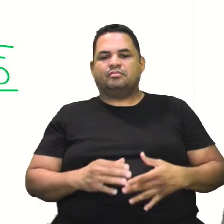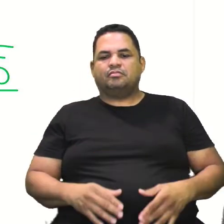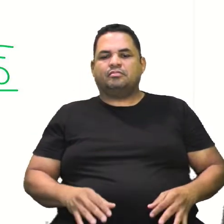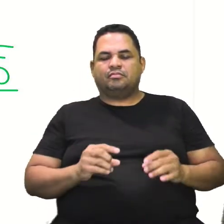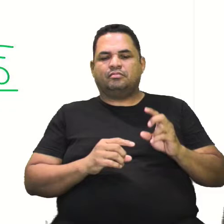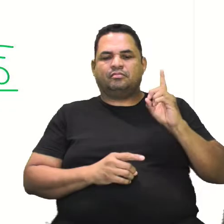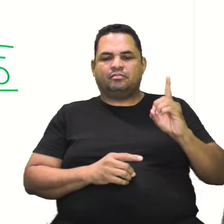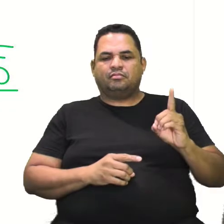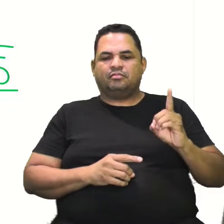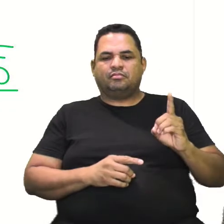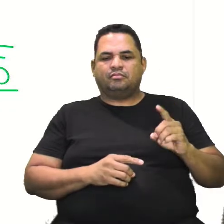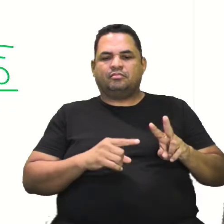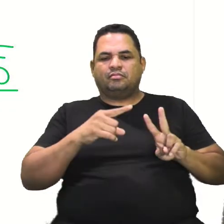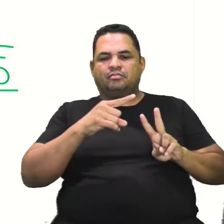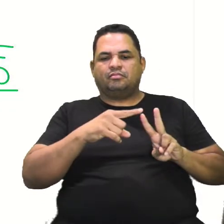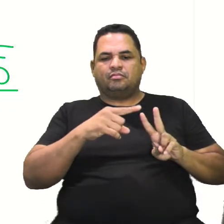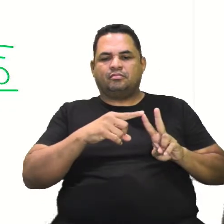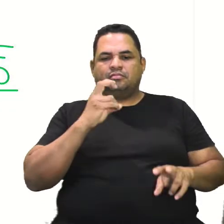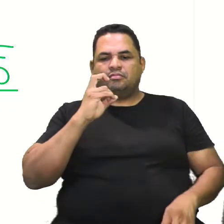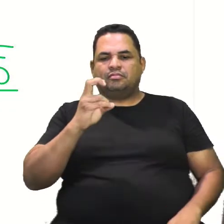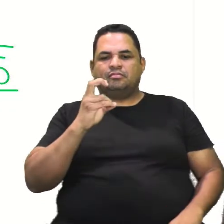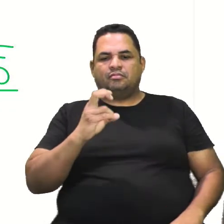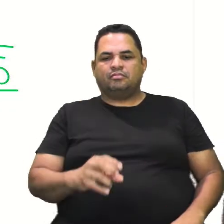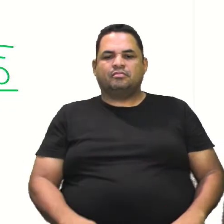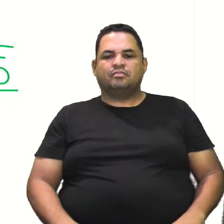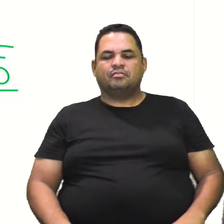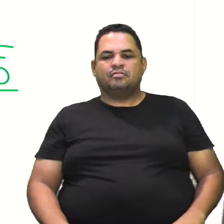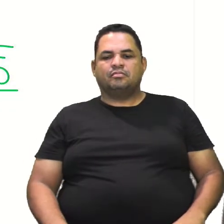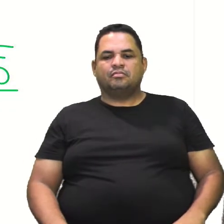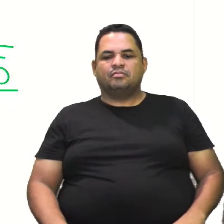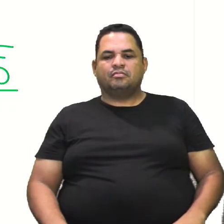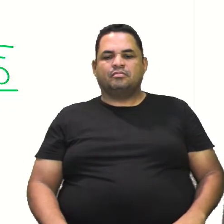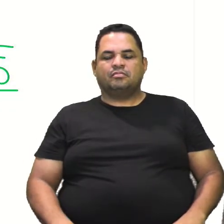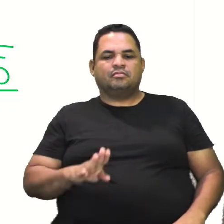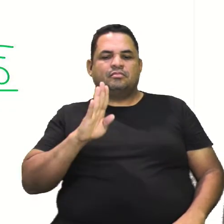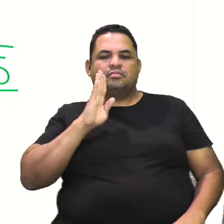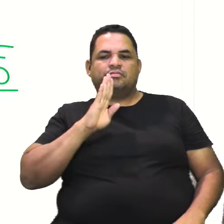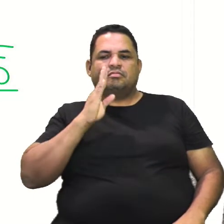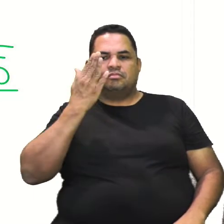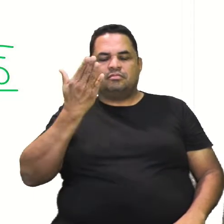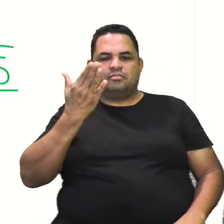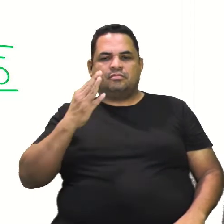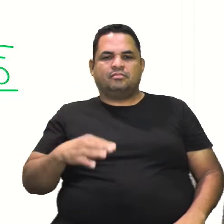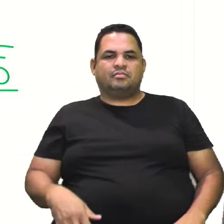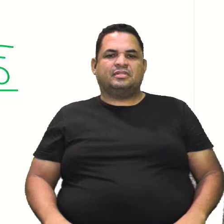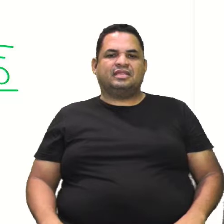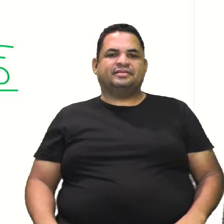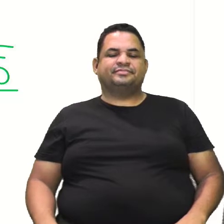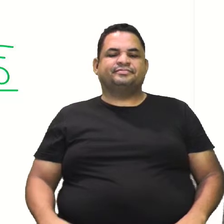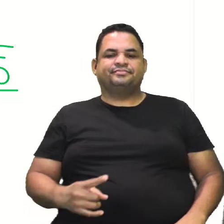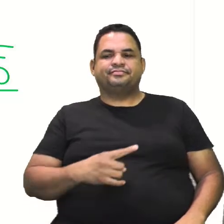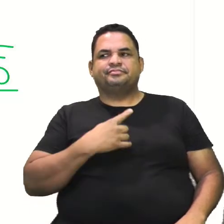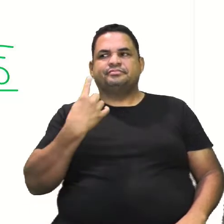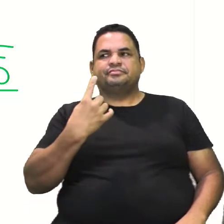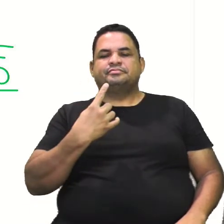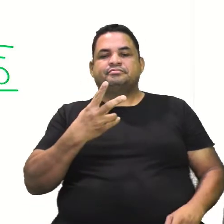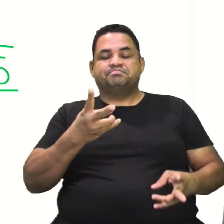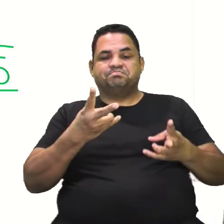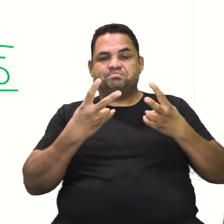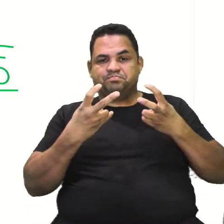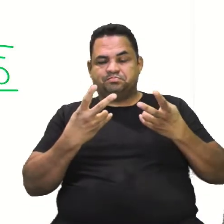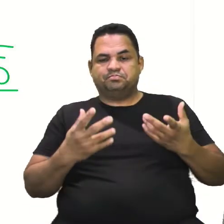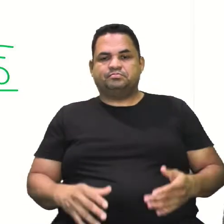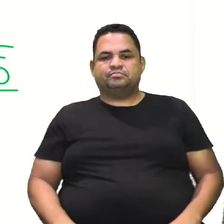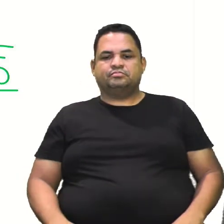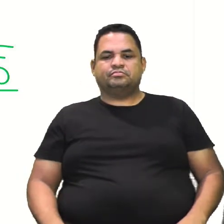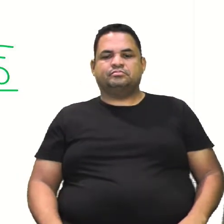Ficamos que a distância é raiz de 5. Oh, legal, né? Então, agora a gente